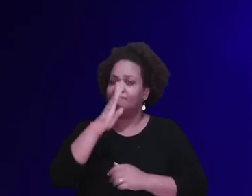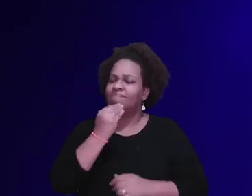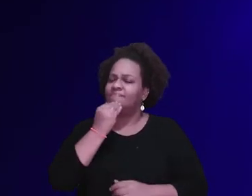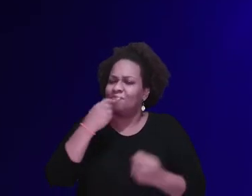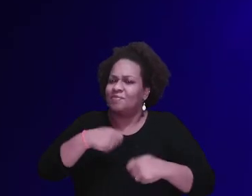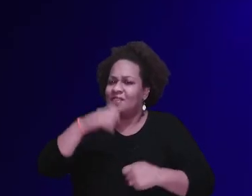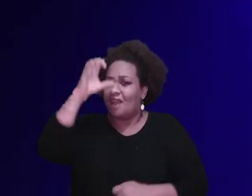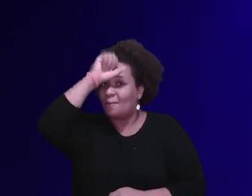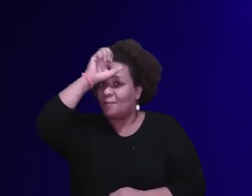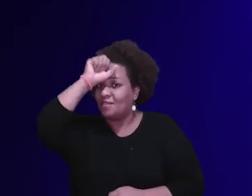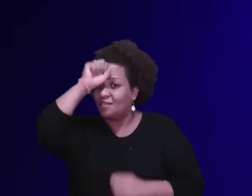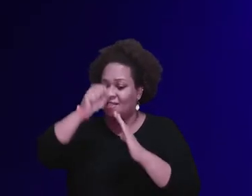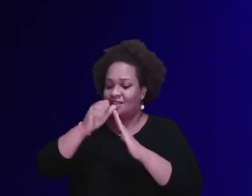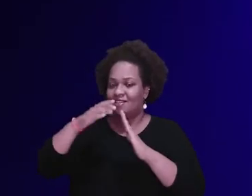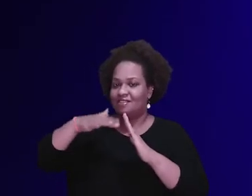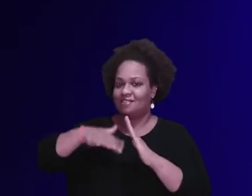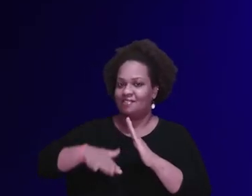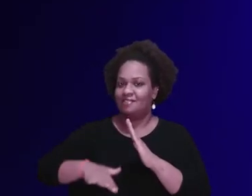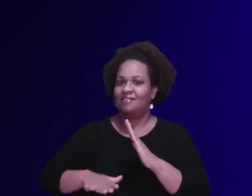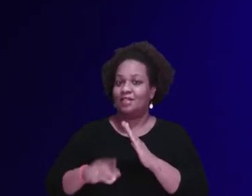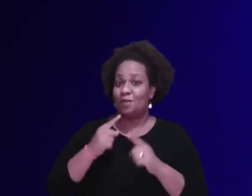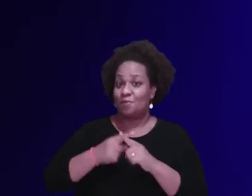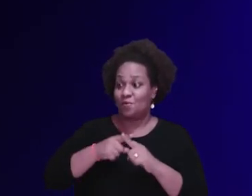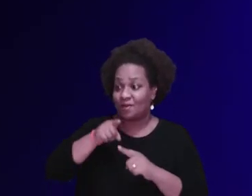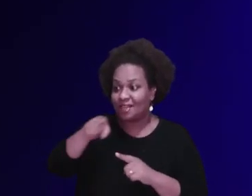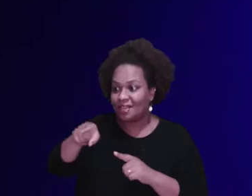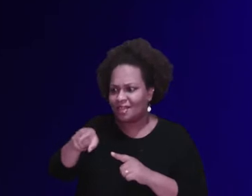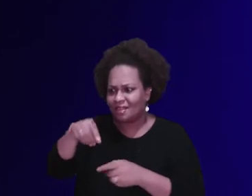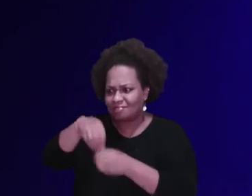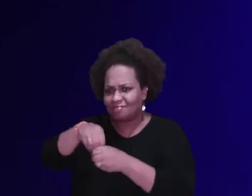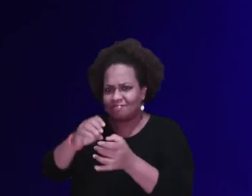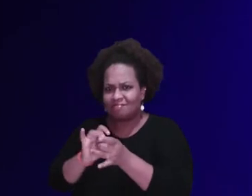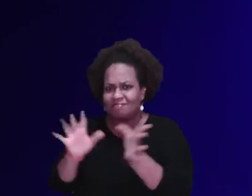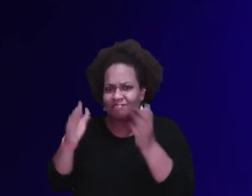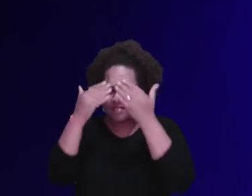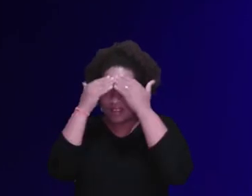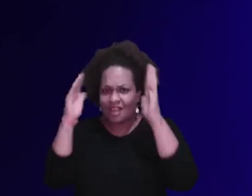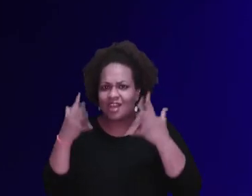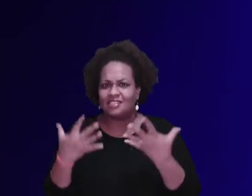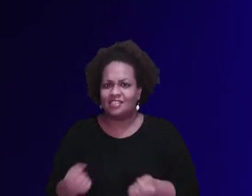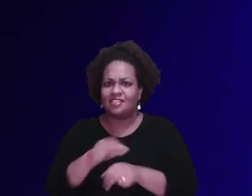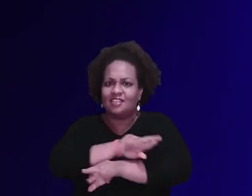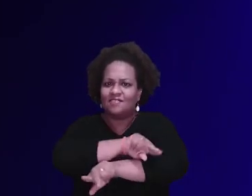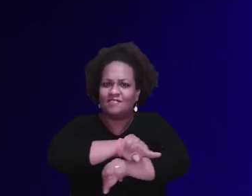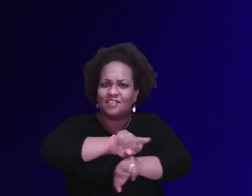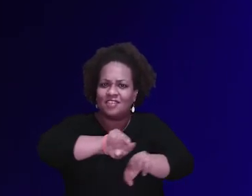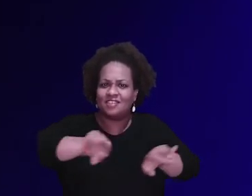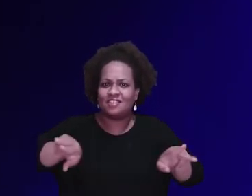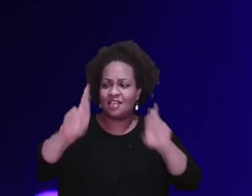brasileiro tinha que aprender muito com os terreiros Porque lá é lugar de diversidade de